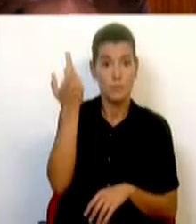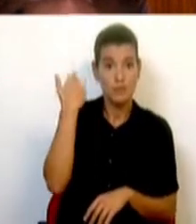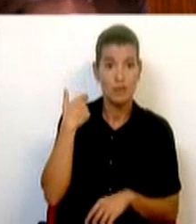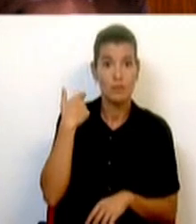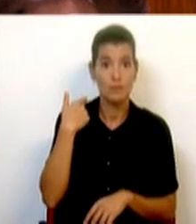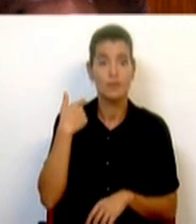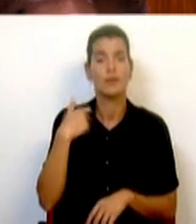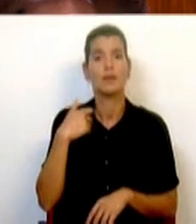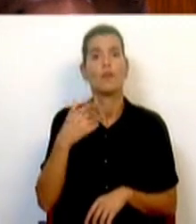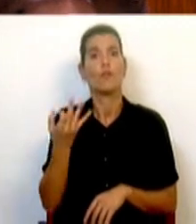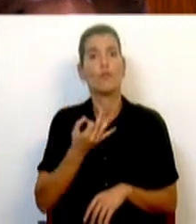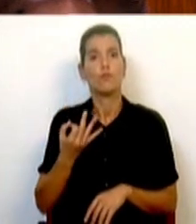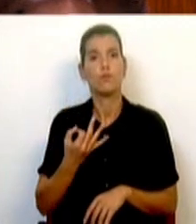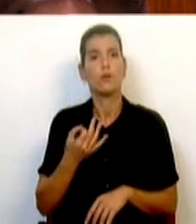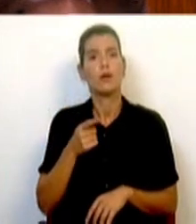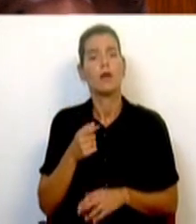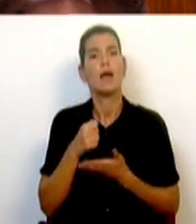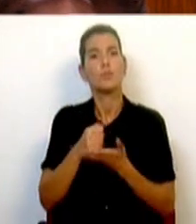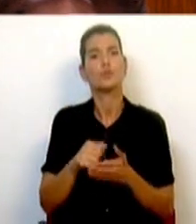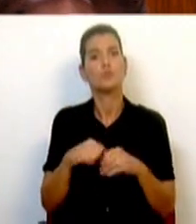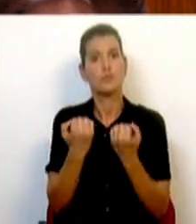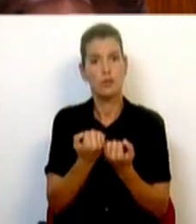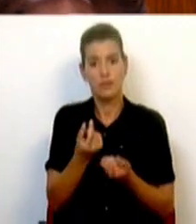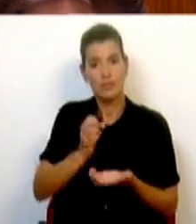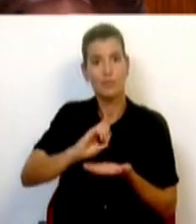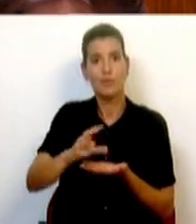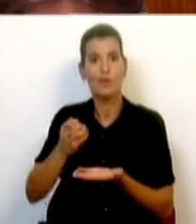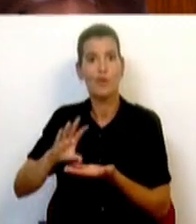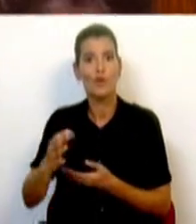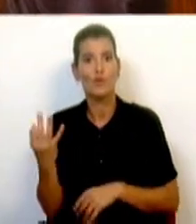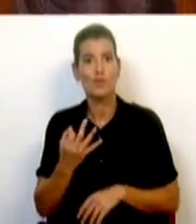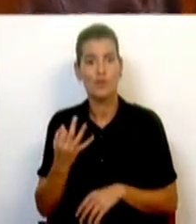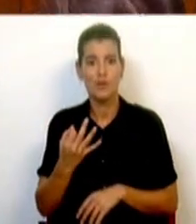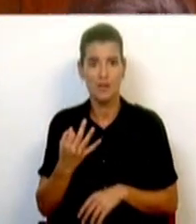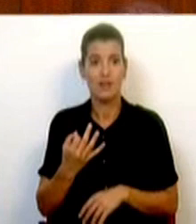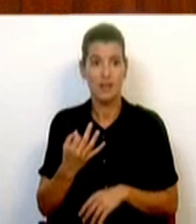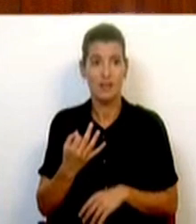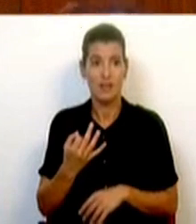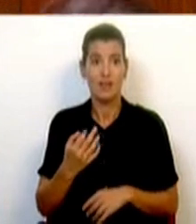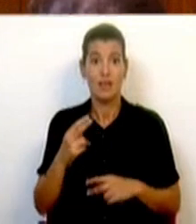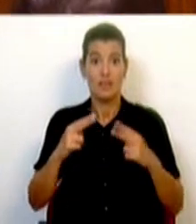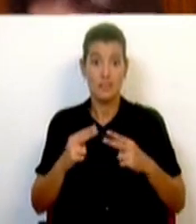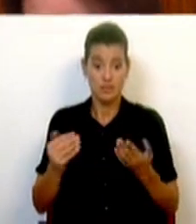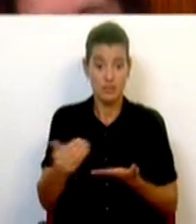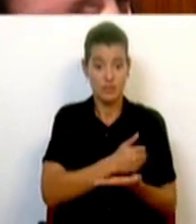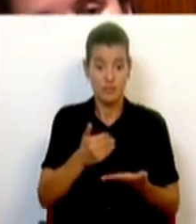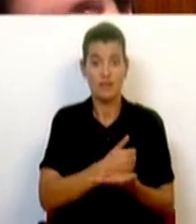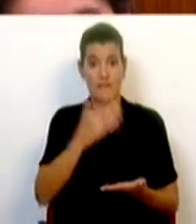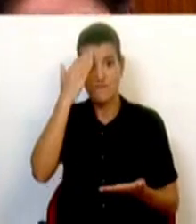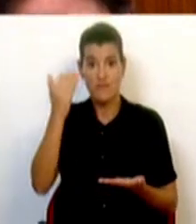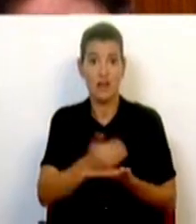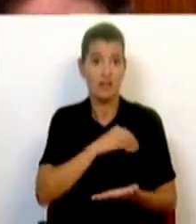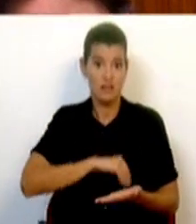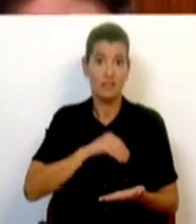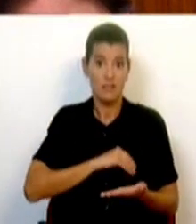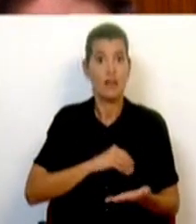passado, onde devolvemos em apoios sociais aquilo que foi o aumento da receita fiscal prevista, nós teremos que